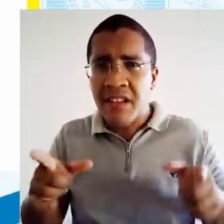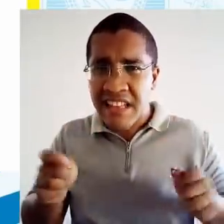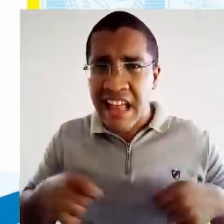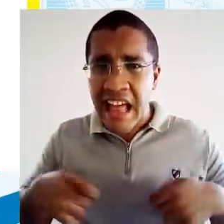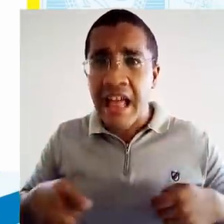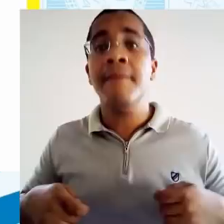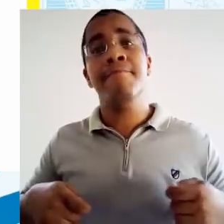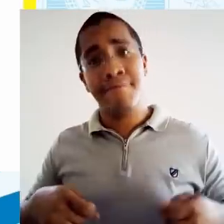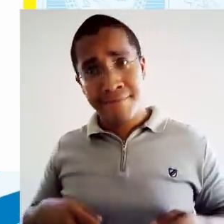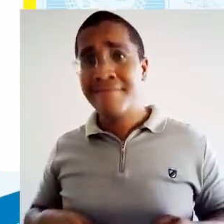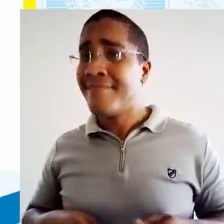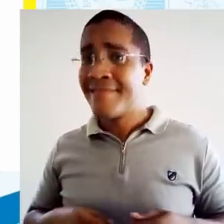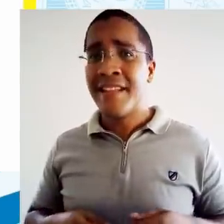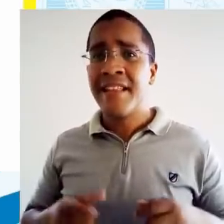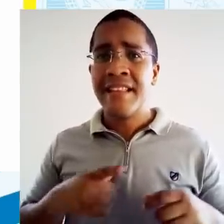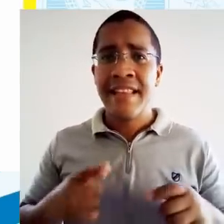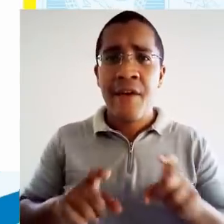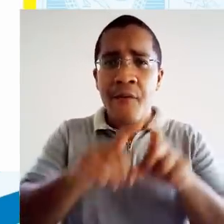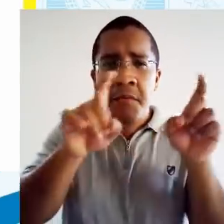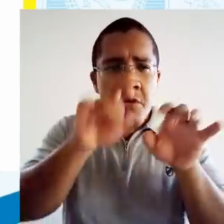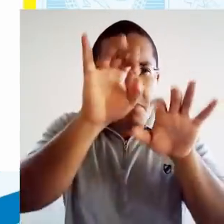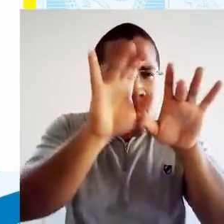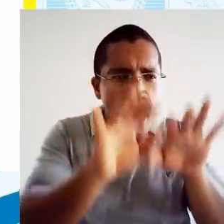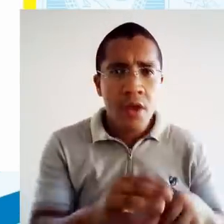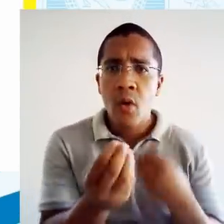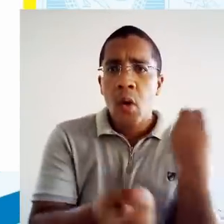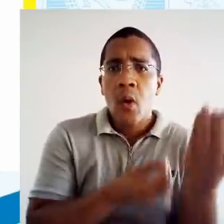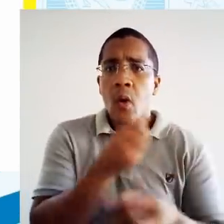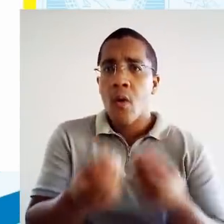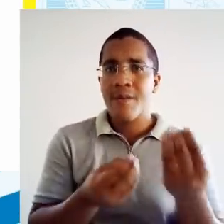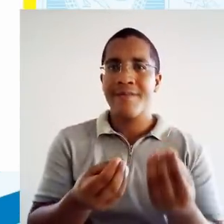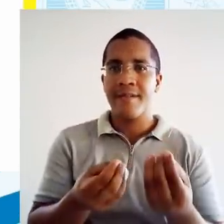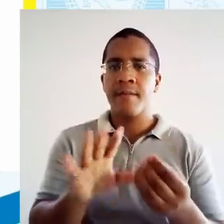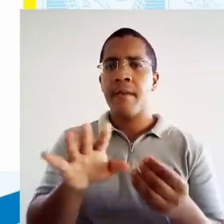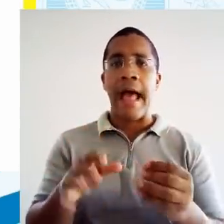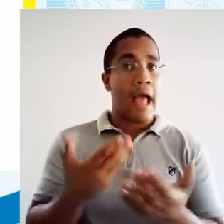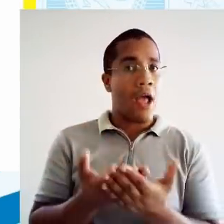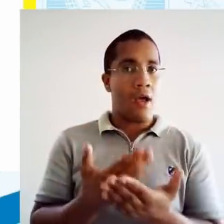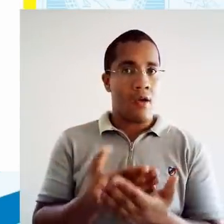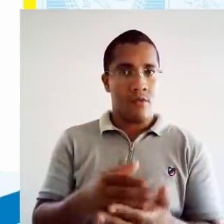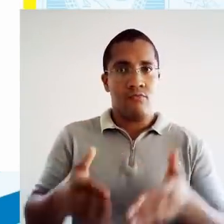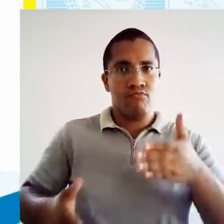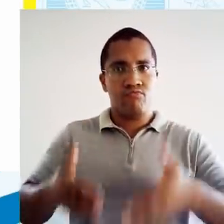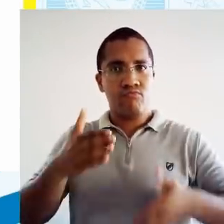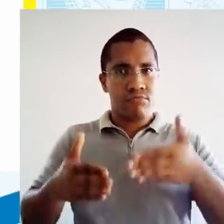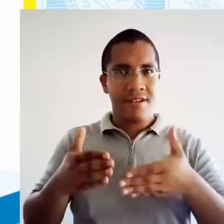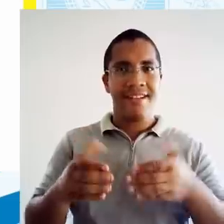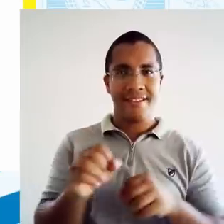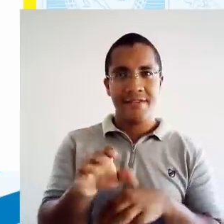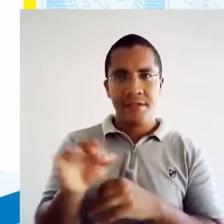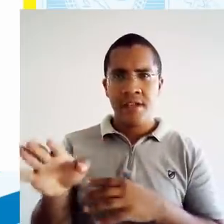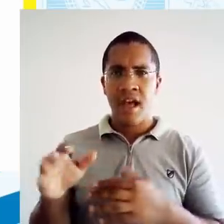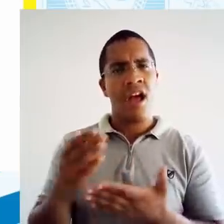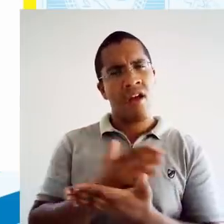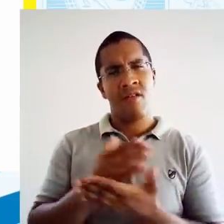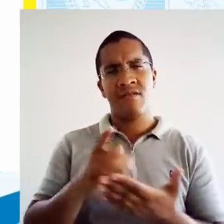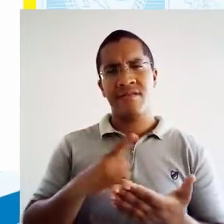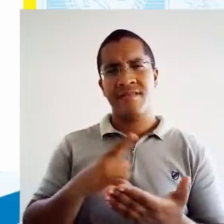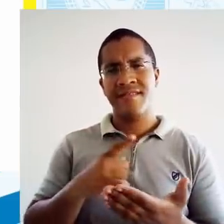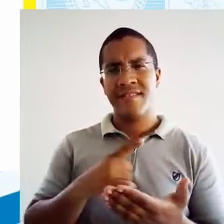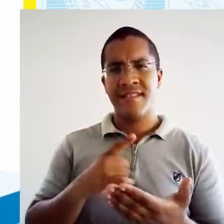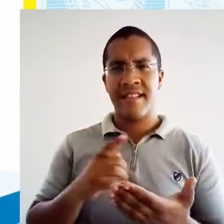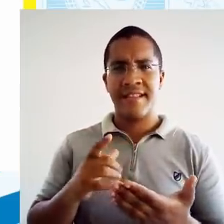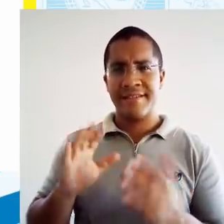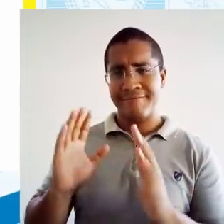para a internet. Em uma aula de robótica educacional, assim, diferentes tipos de hardwares, que